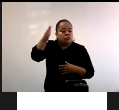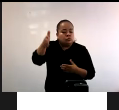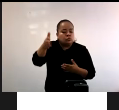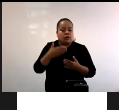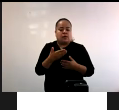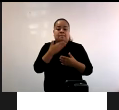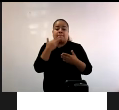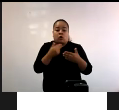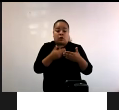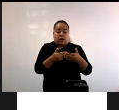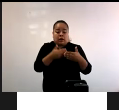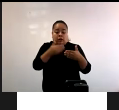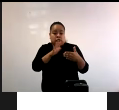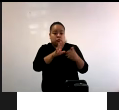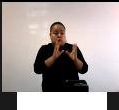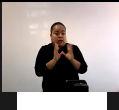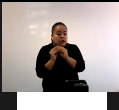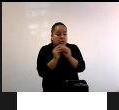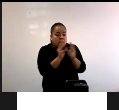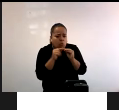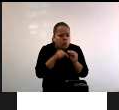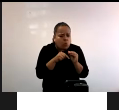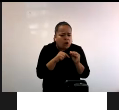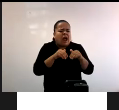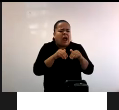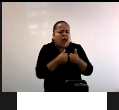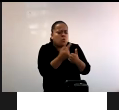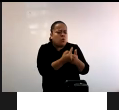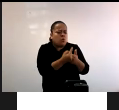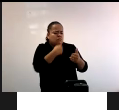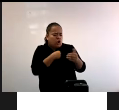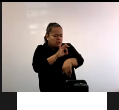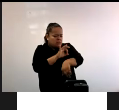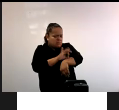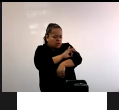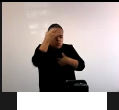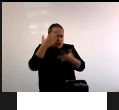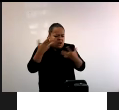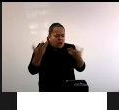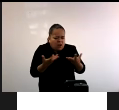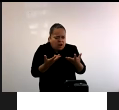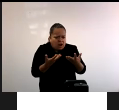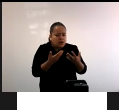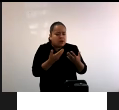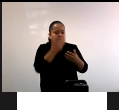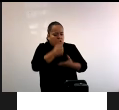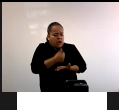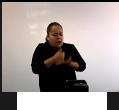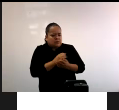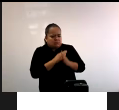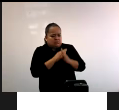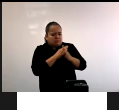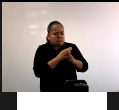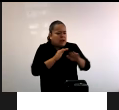se informem sobre o que é a varíola do macaco, que é o maior risco e como podemos nos proteger, como proteger uns aos outros e